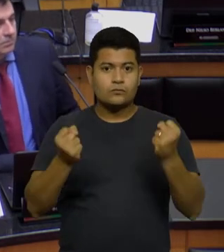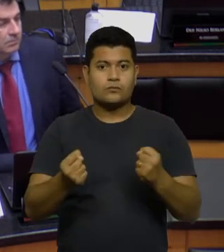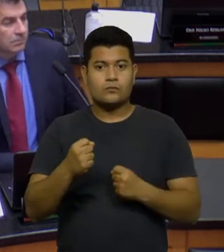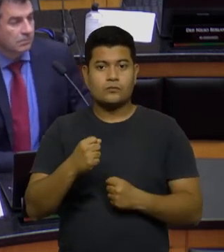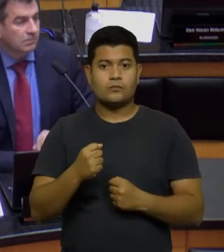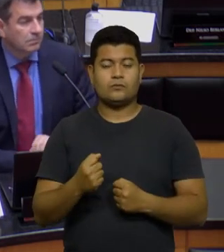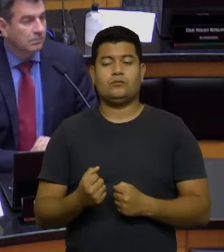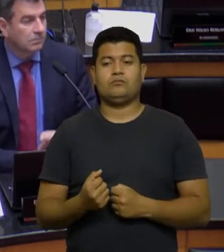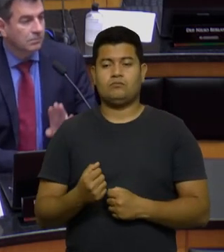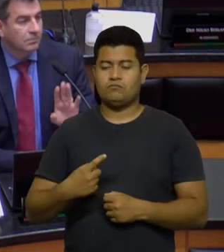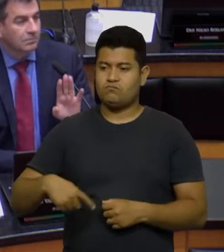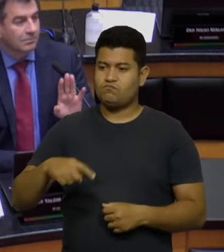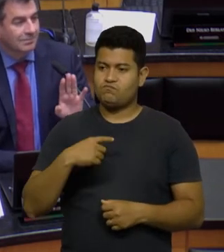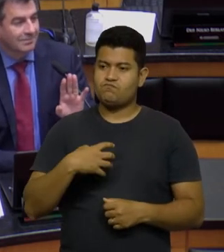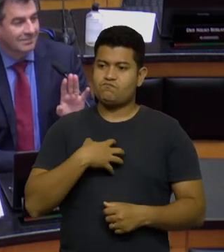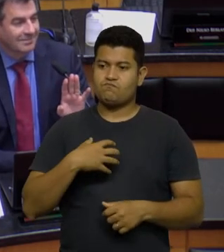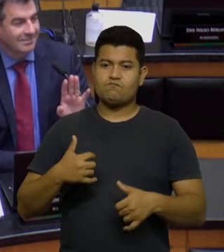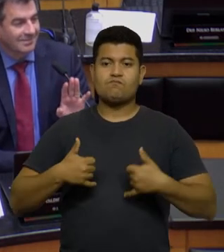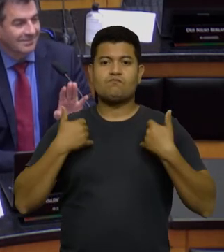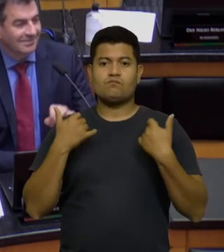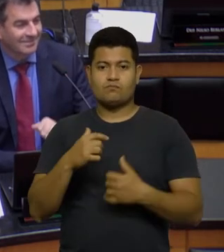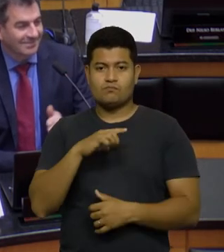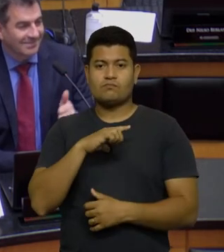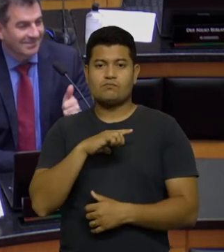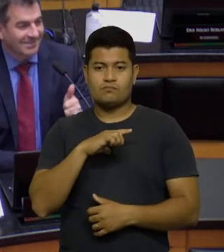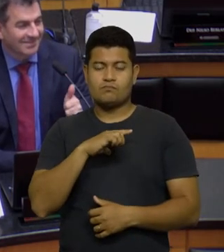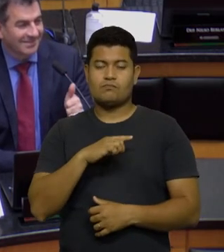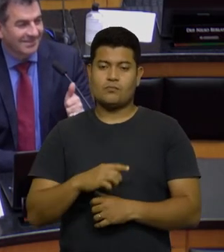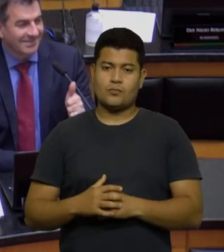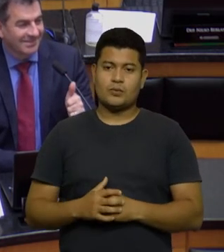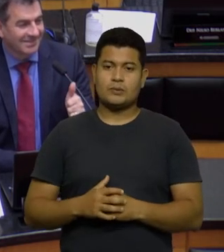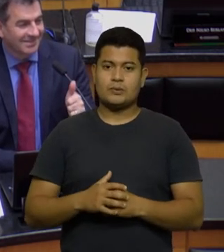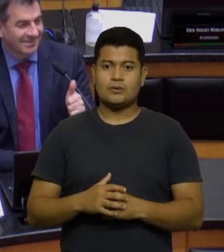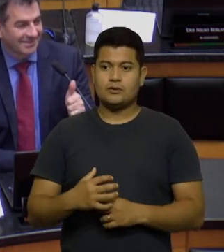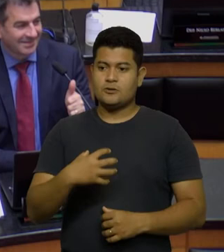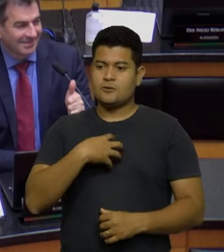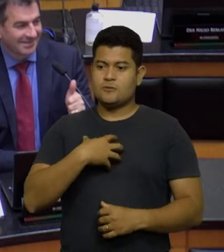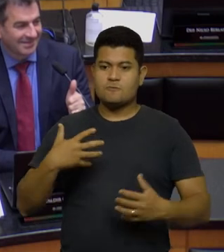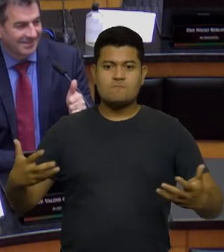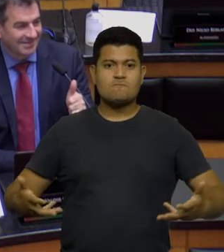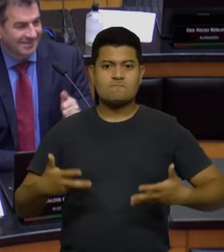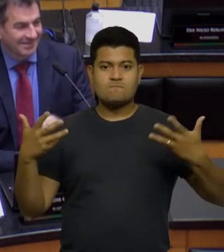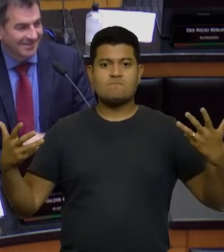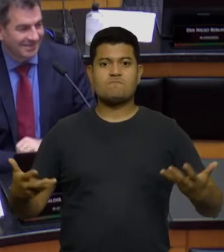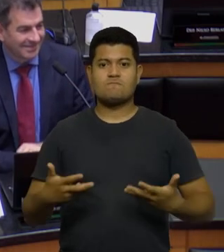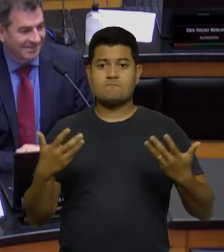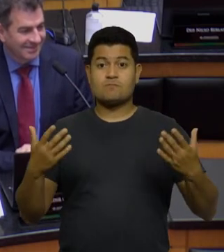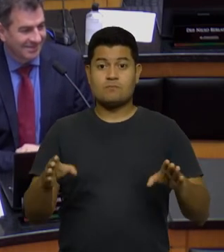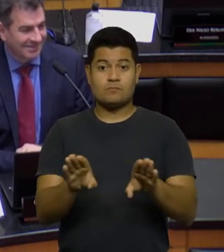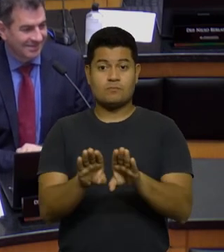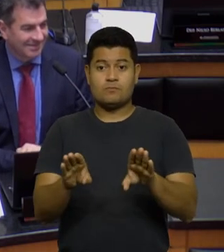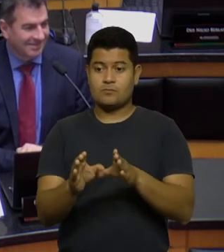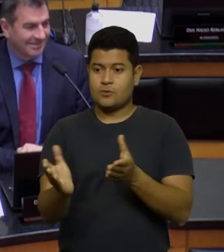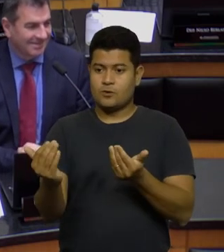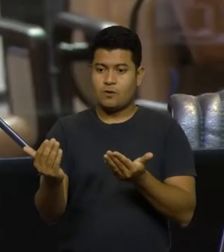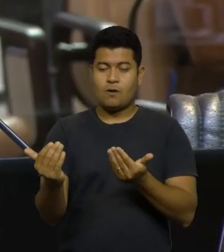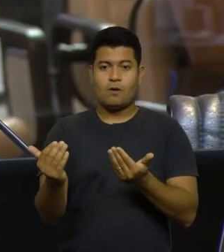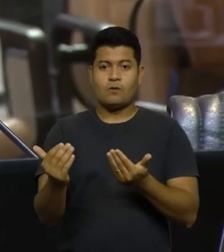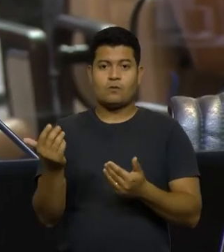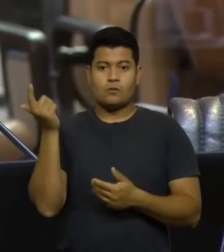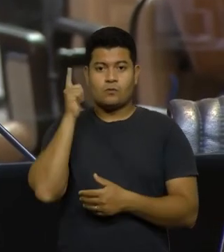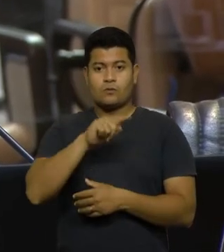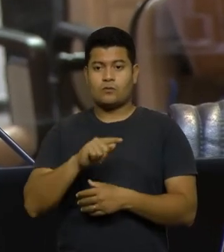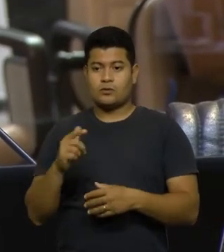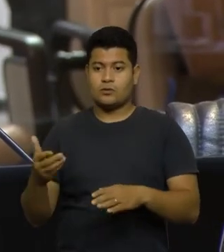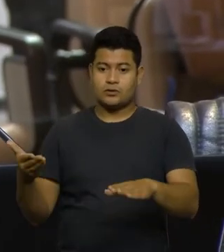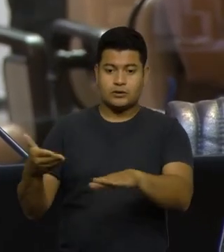feito no município de Otacílio Costa, isso é muito importante, é motivante, inclusive para a juventude se inserir no meio